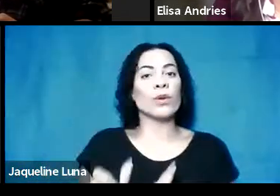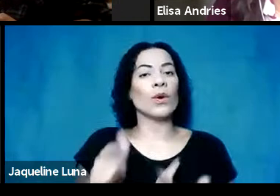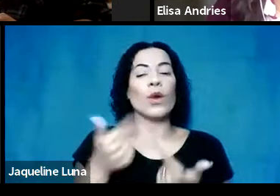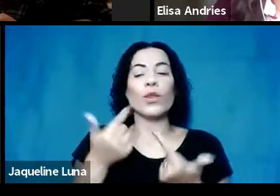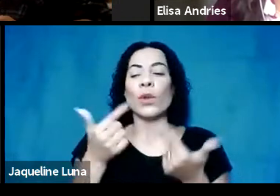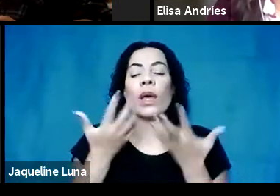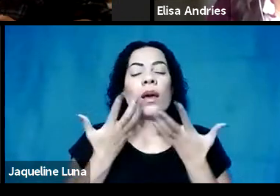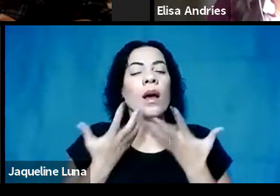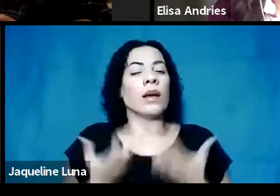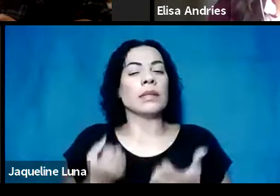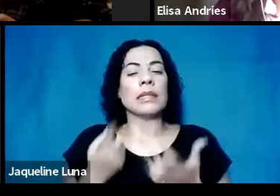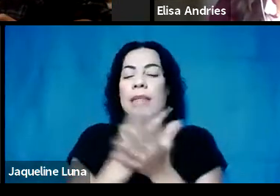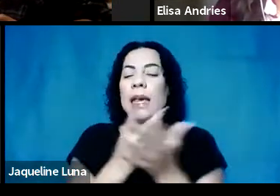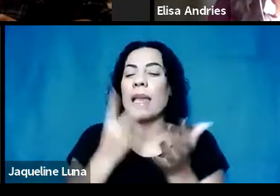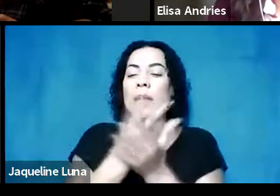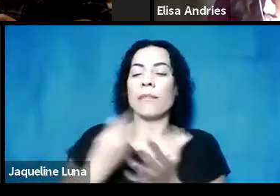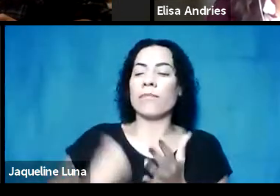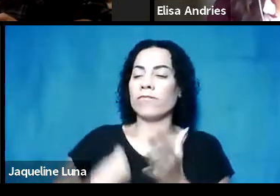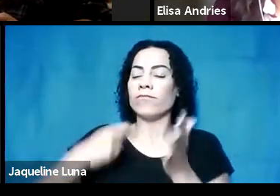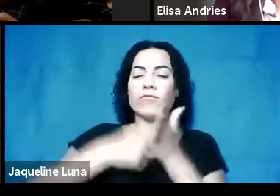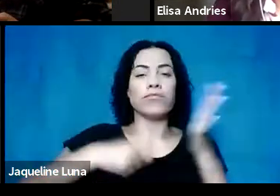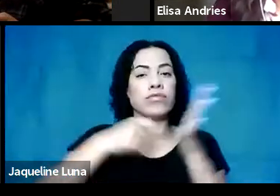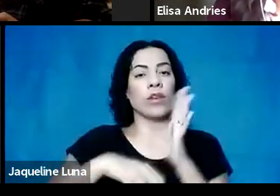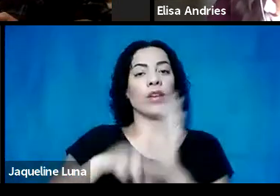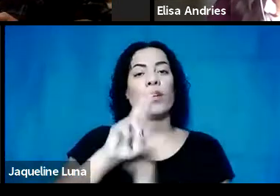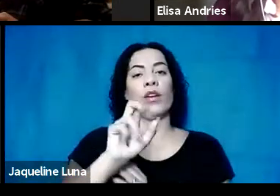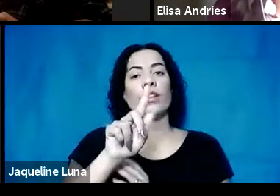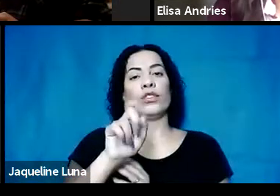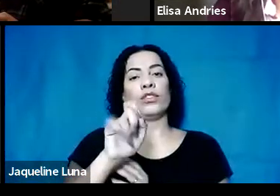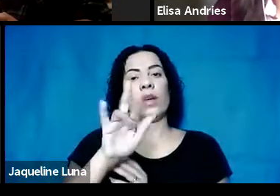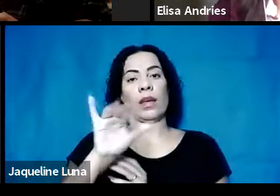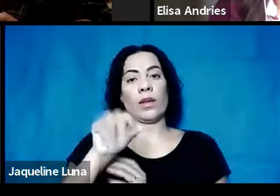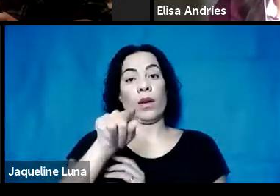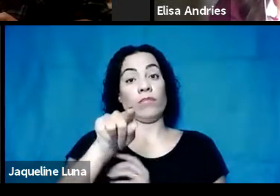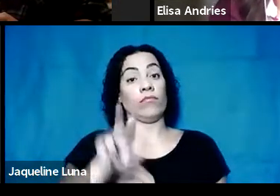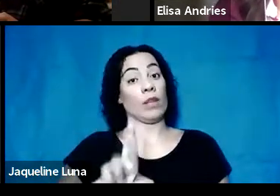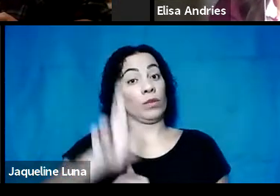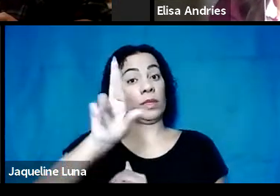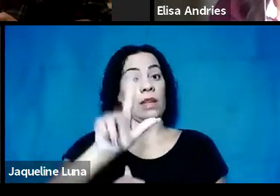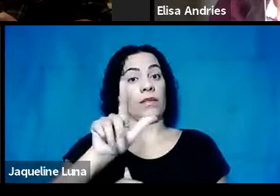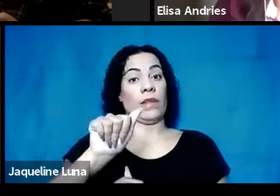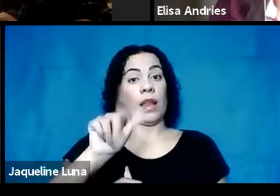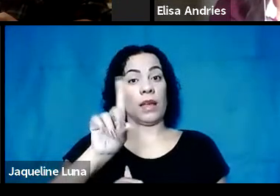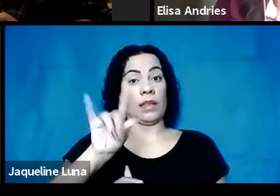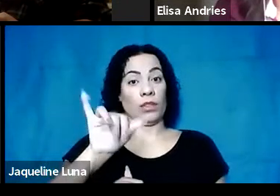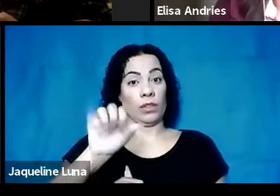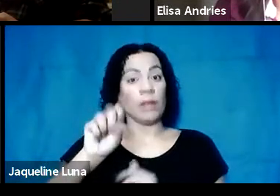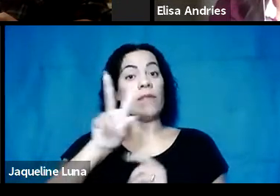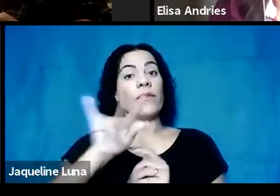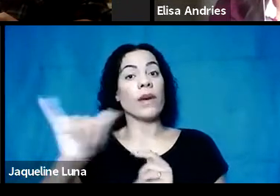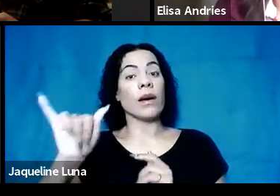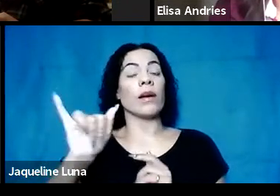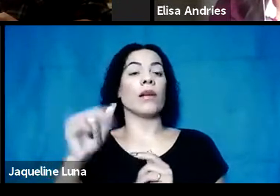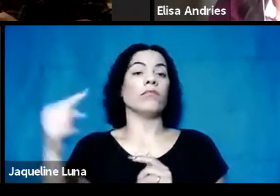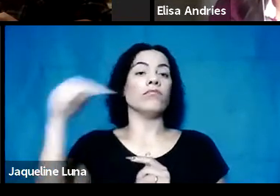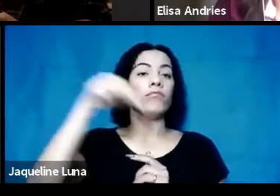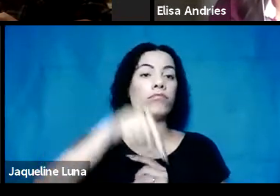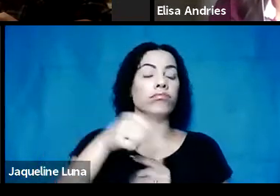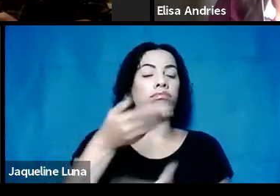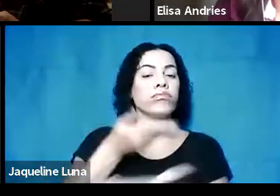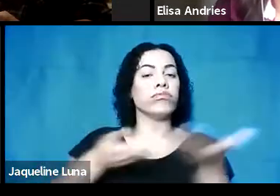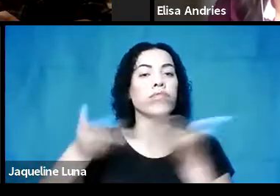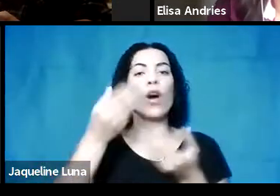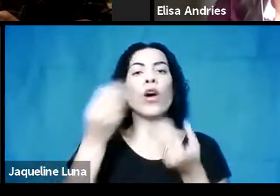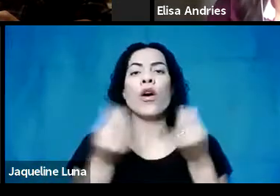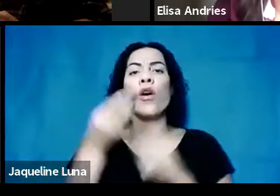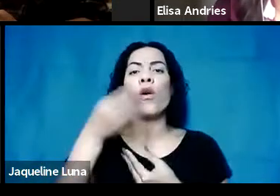combativo, Rogério Lannes, que lidera a Rádios, que vai trazer para a gente, compartilhar com a gente como a Rádios tem